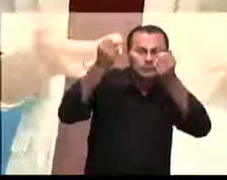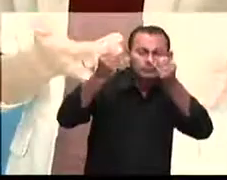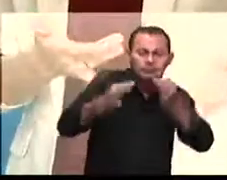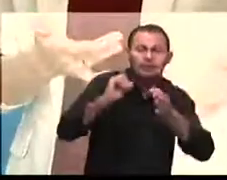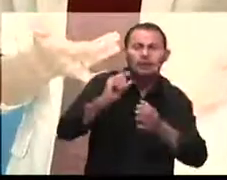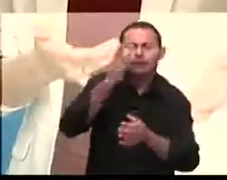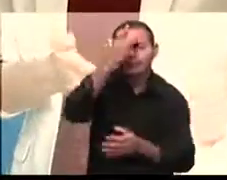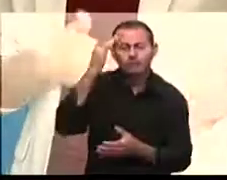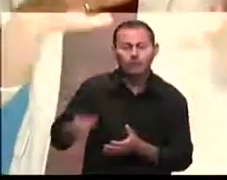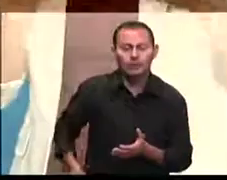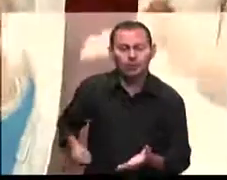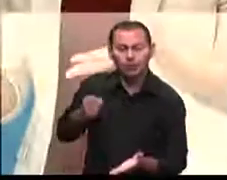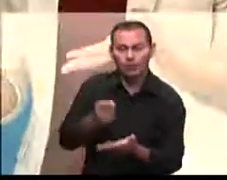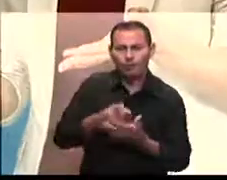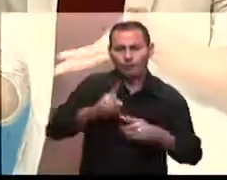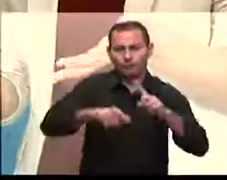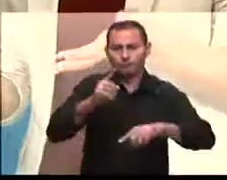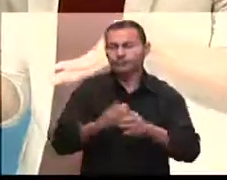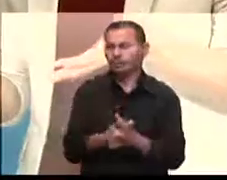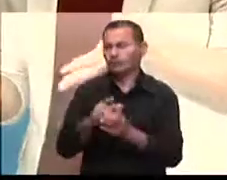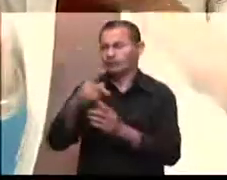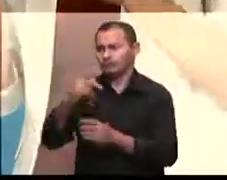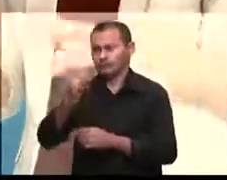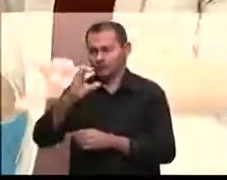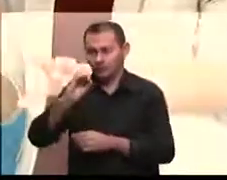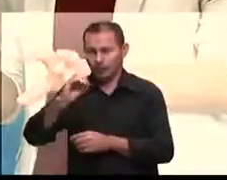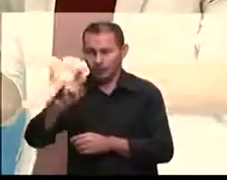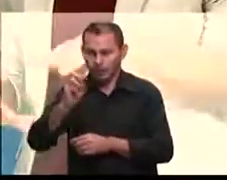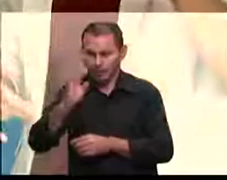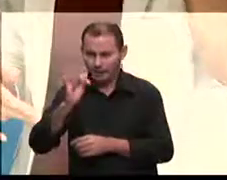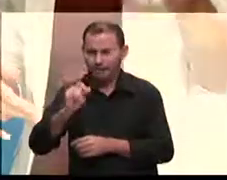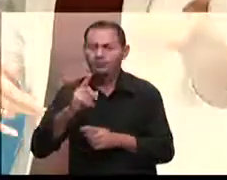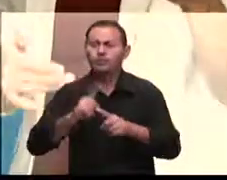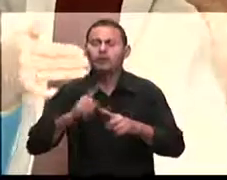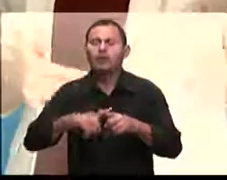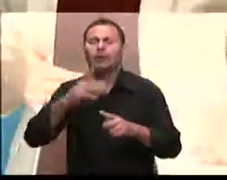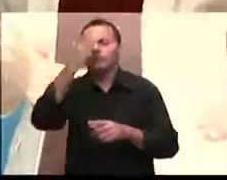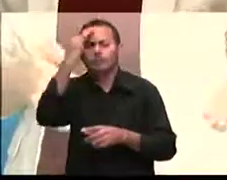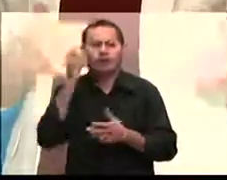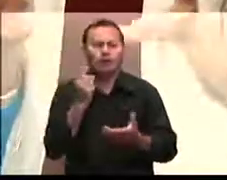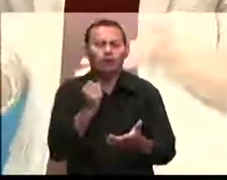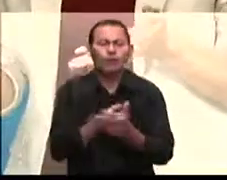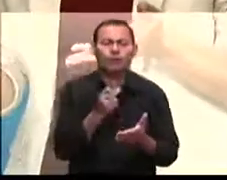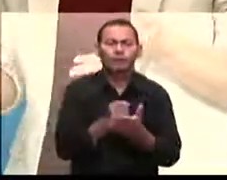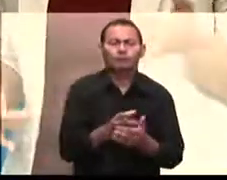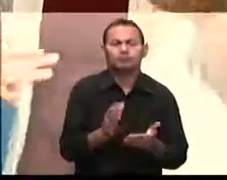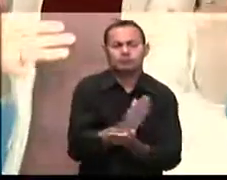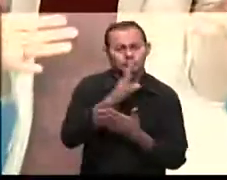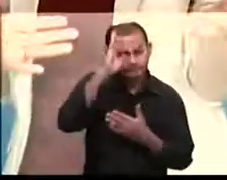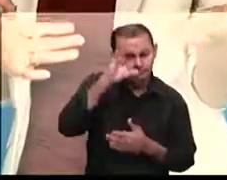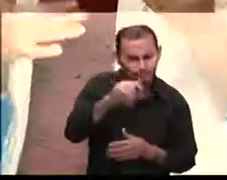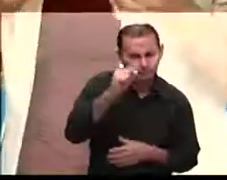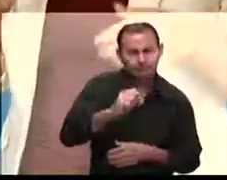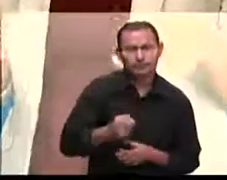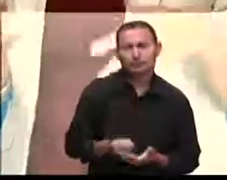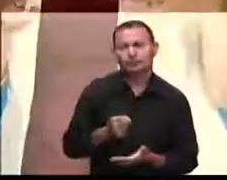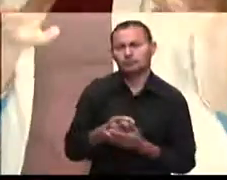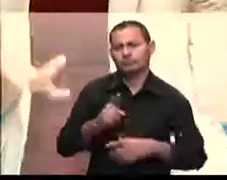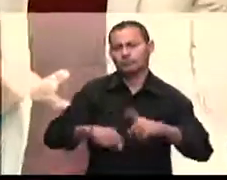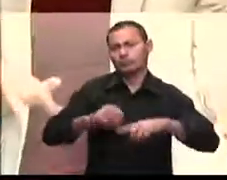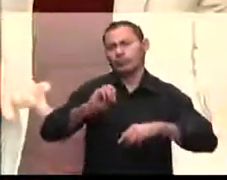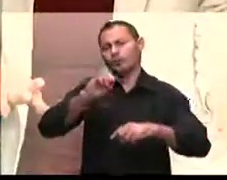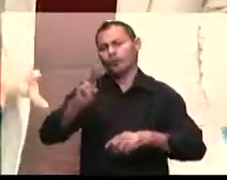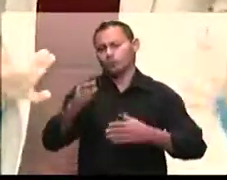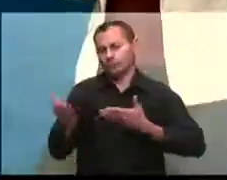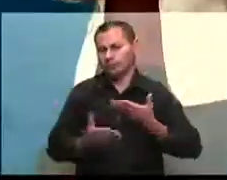quem compra os produtos, o levantamento psicográfico foca nos motivos que levam um indivíduo a decidir pela compra de um produto